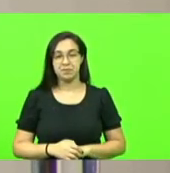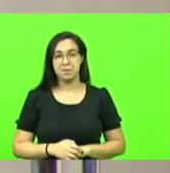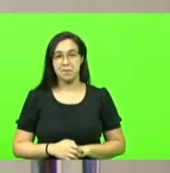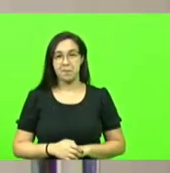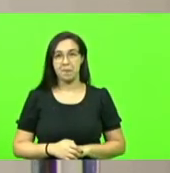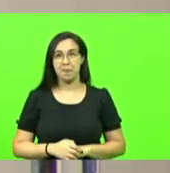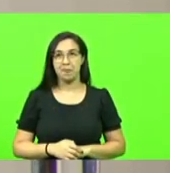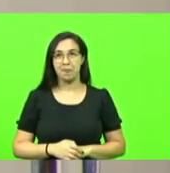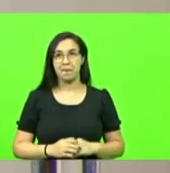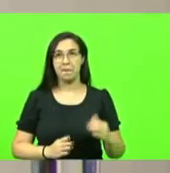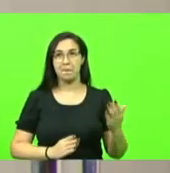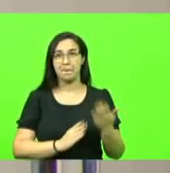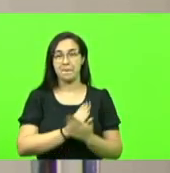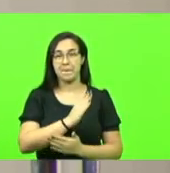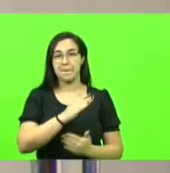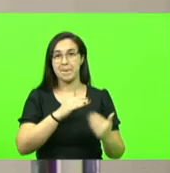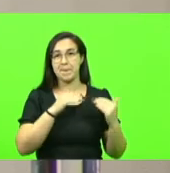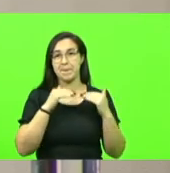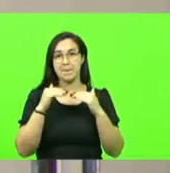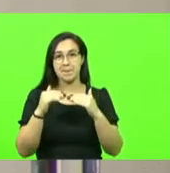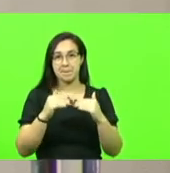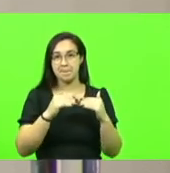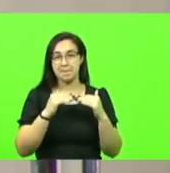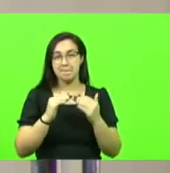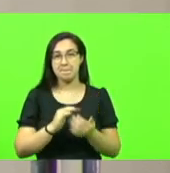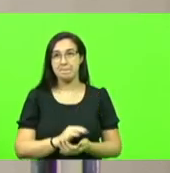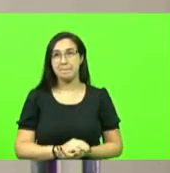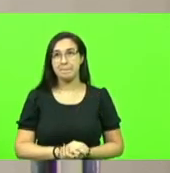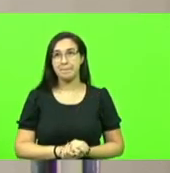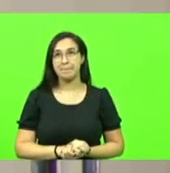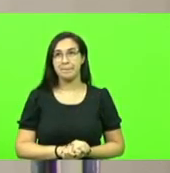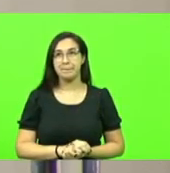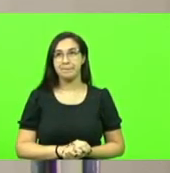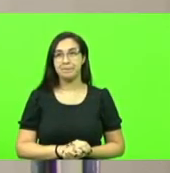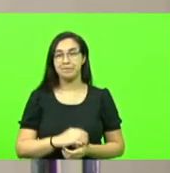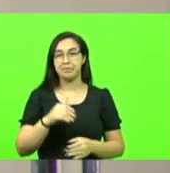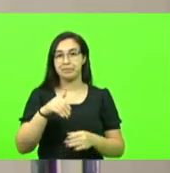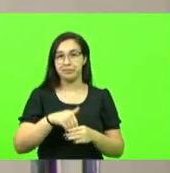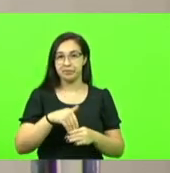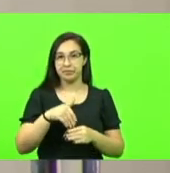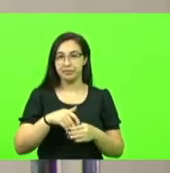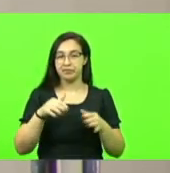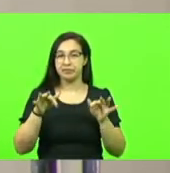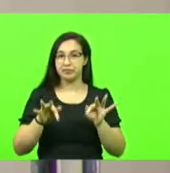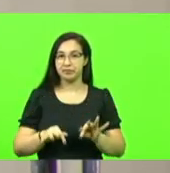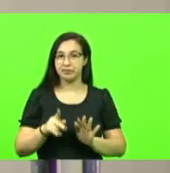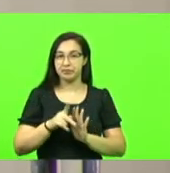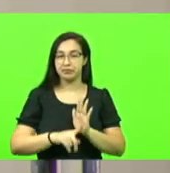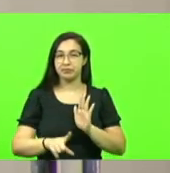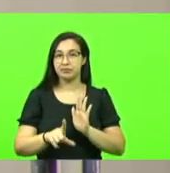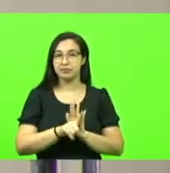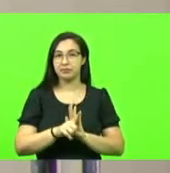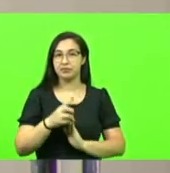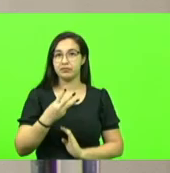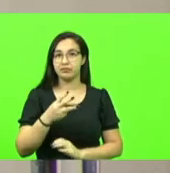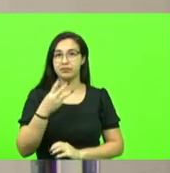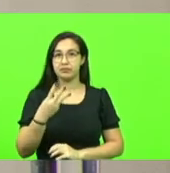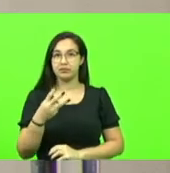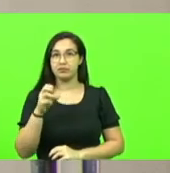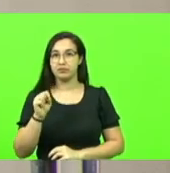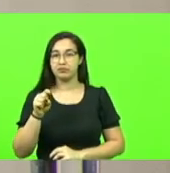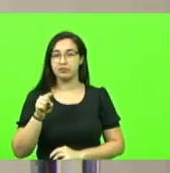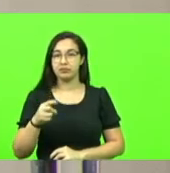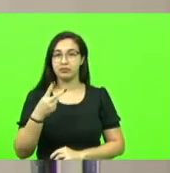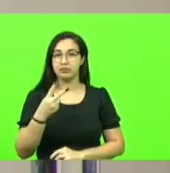encontram. Aprovado por unanimidade. Votação da redação final do projeto de lei 338.2/2021,